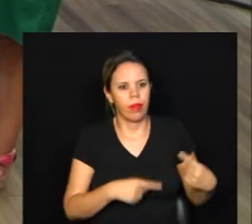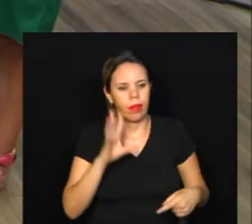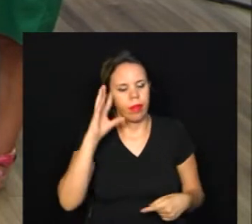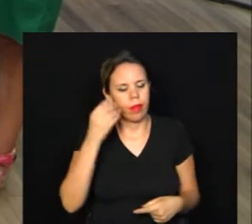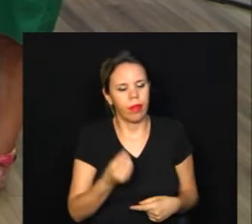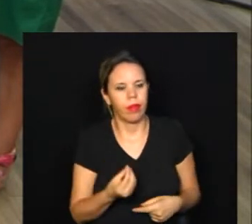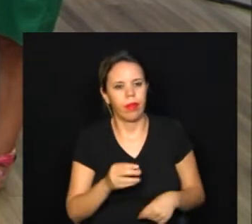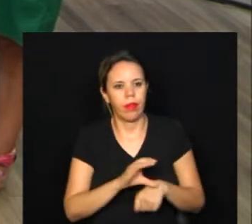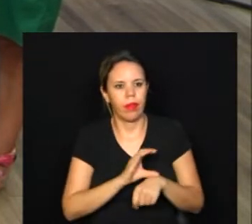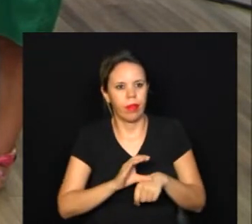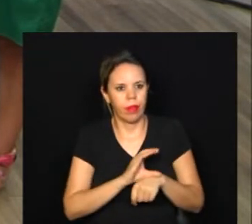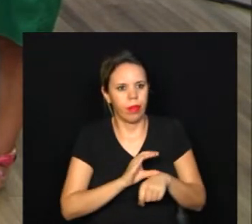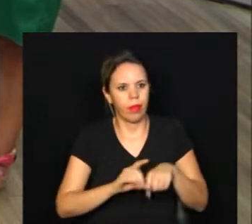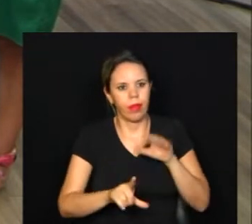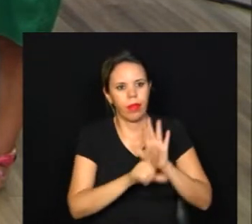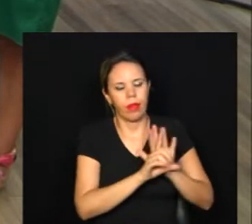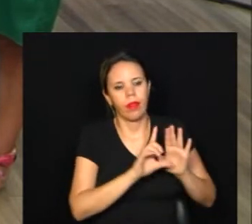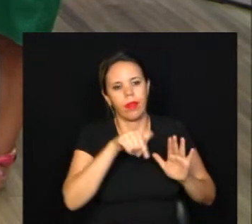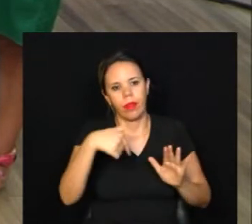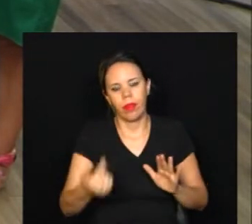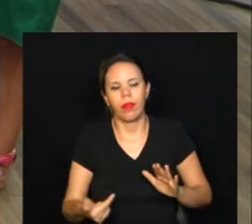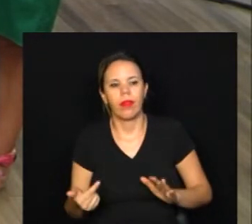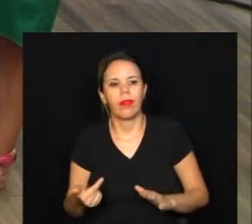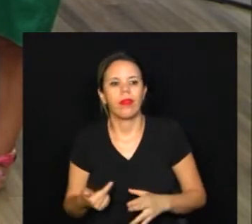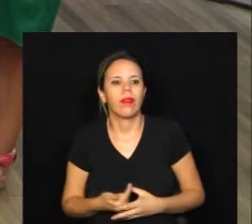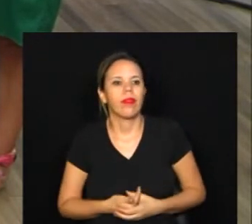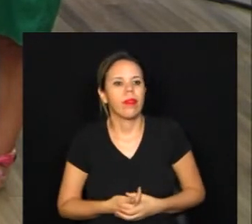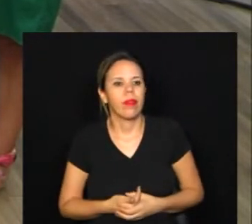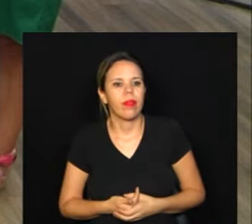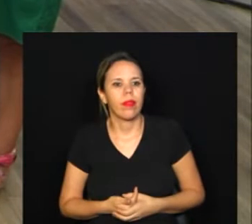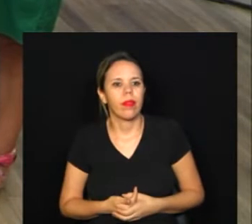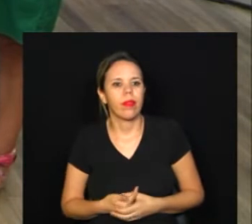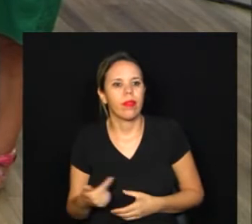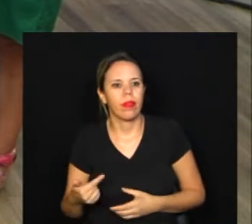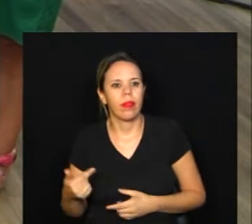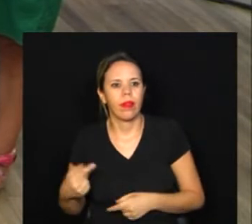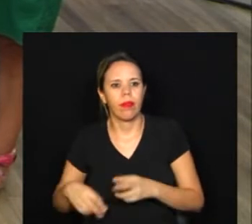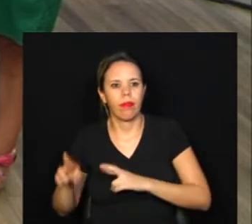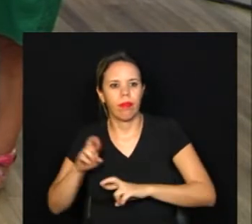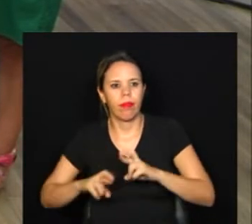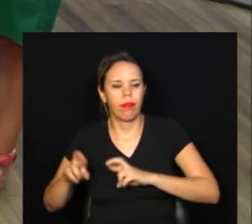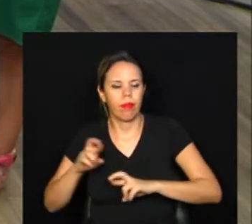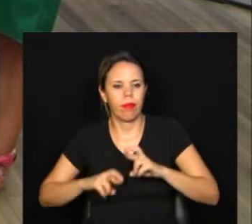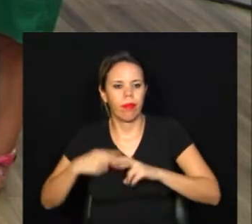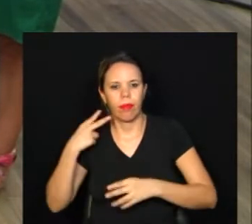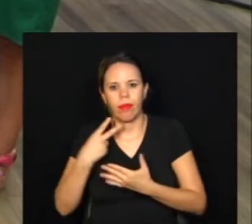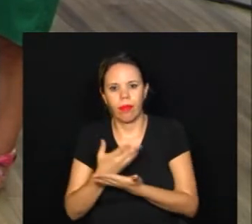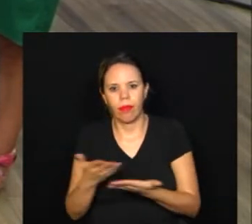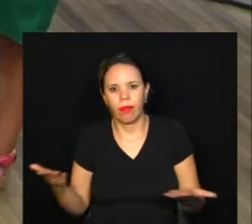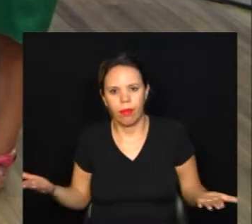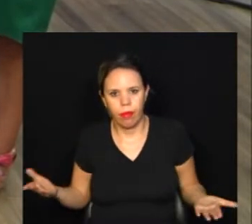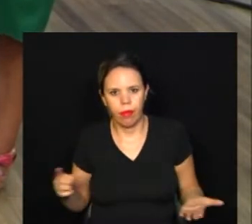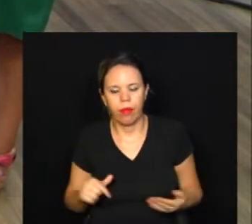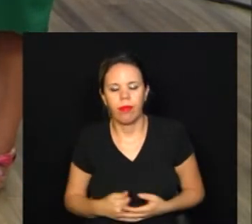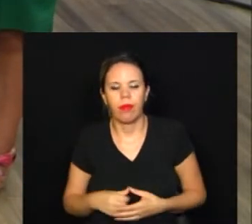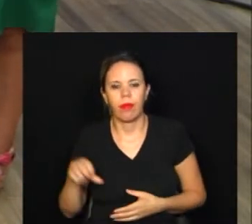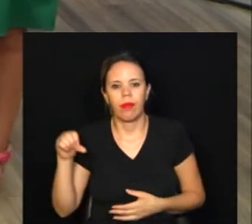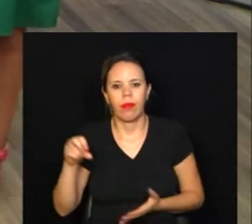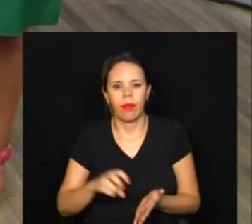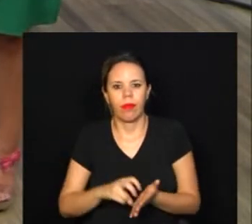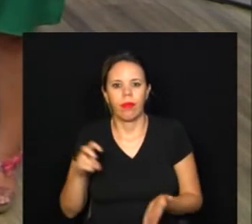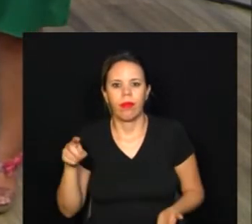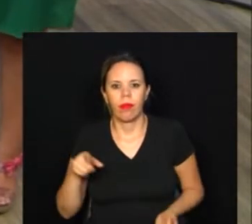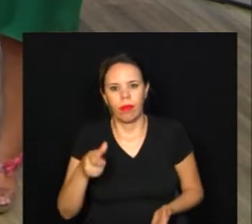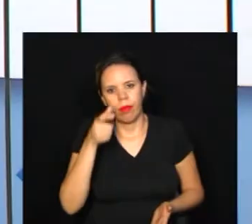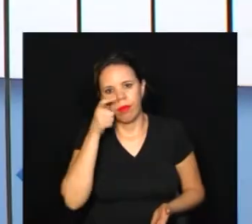da Constituição, da legalidade, e depois em segunda análise pelos vereadores. E a partir das 9 horas da manhã,